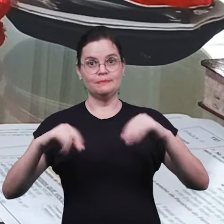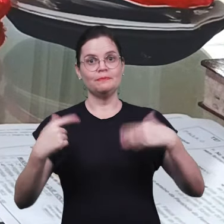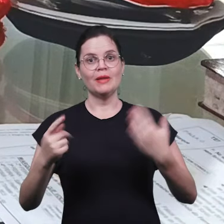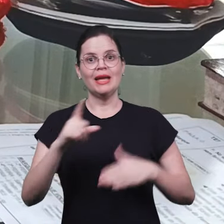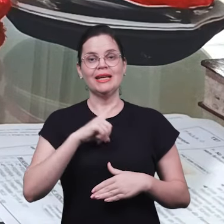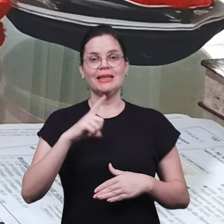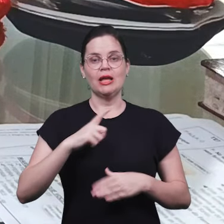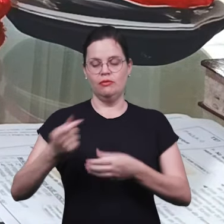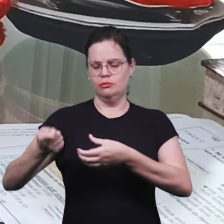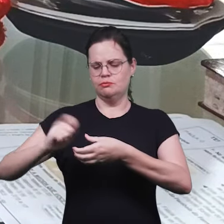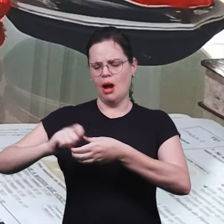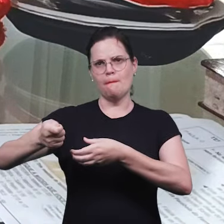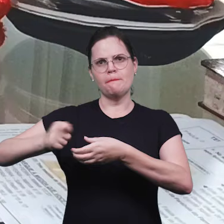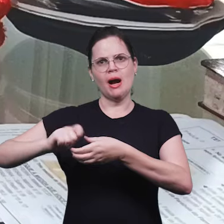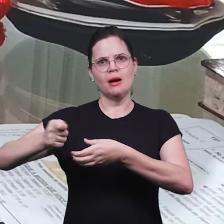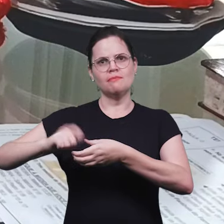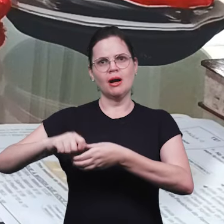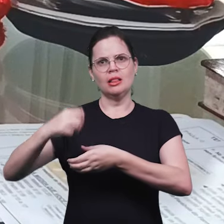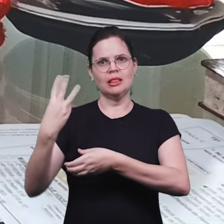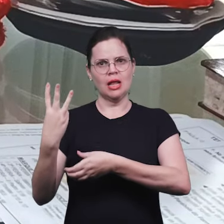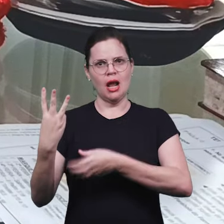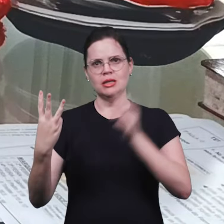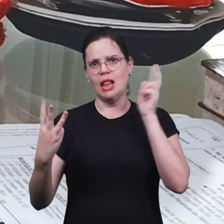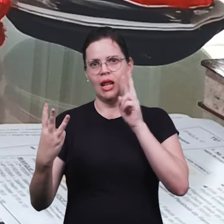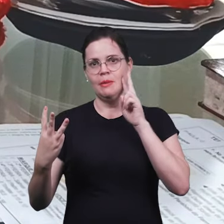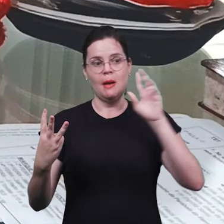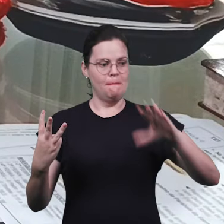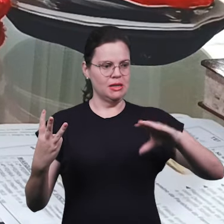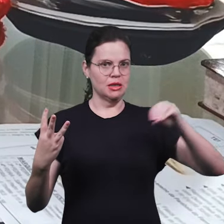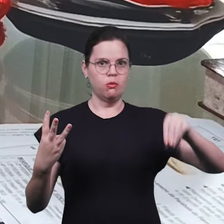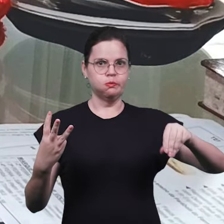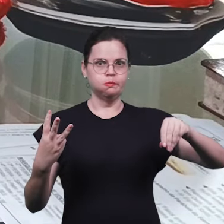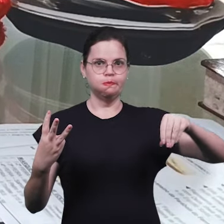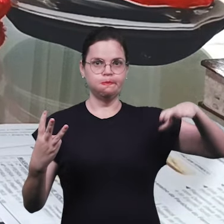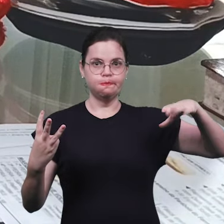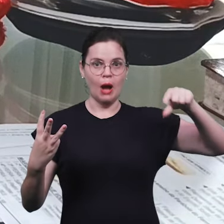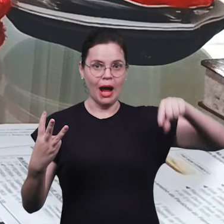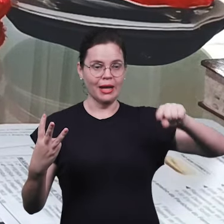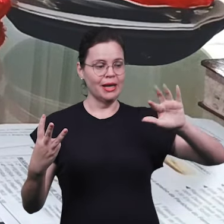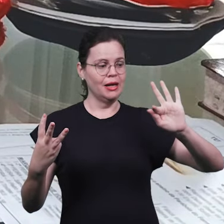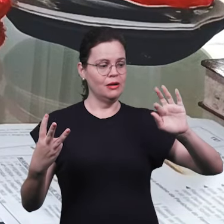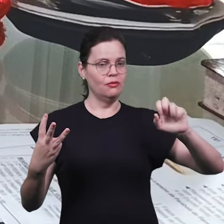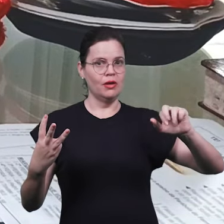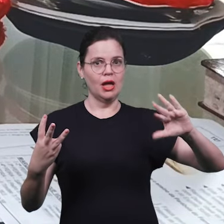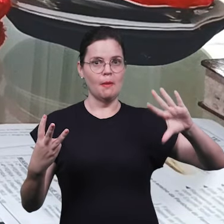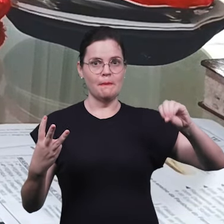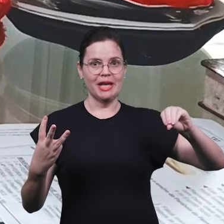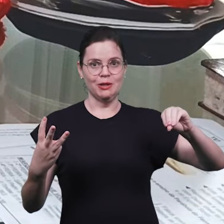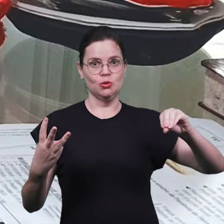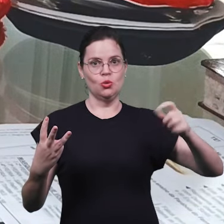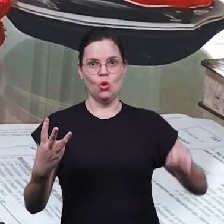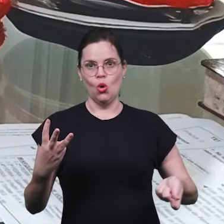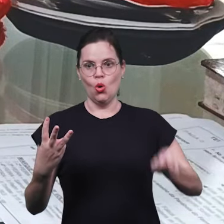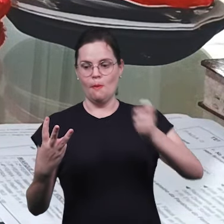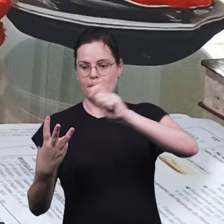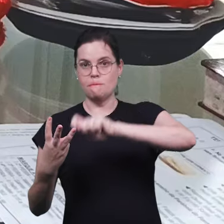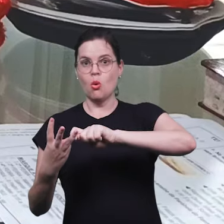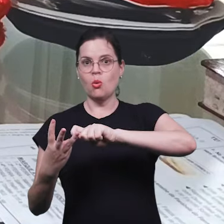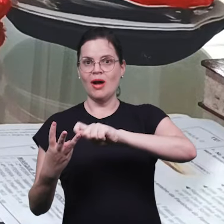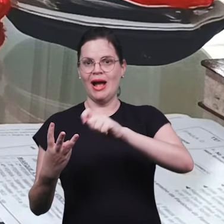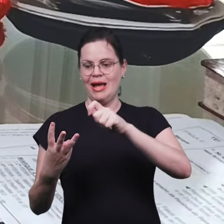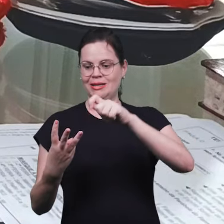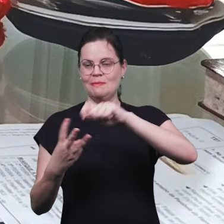fermento, que é aquele crescimento que foi imediato, só que por dentro, quando o pão